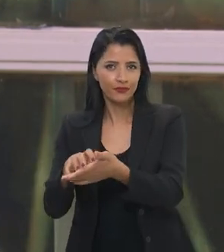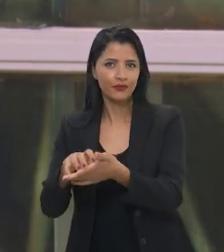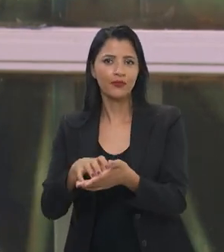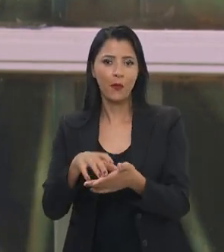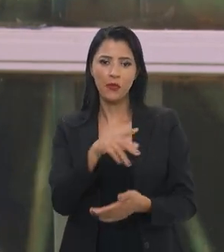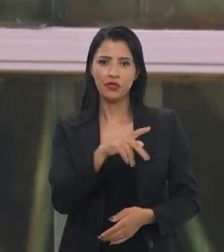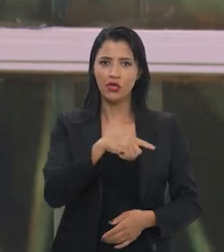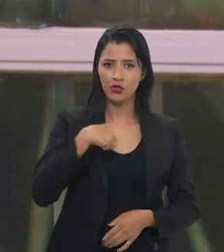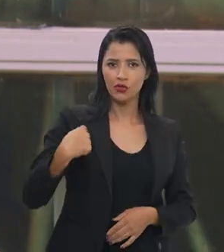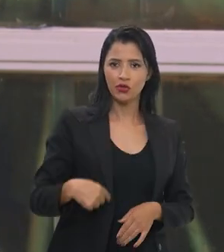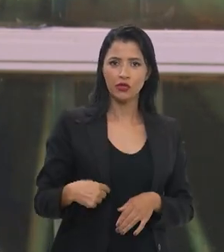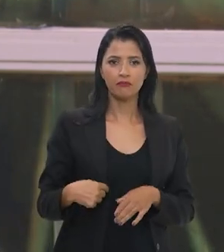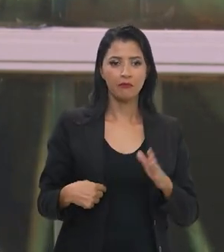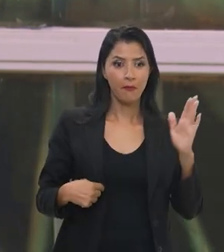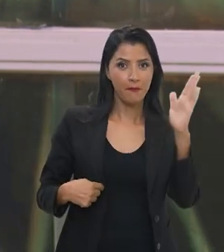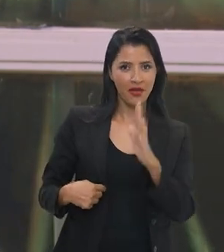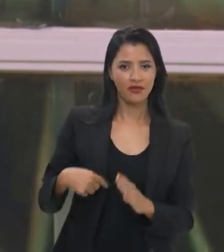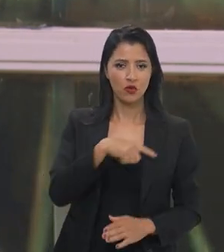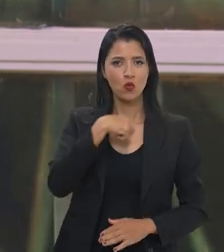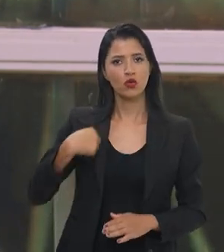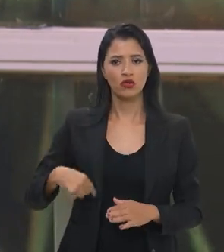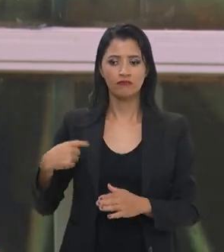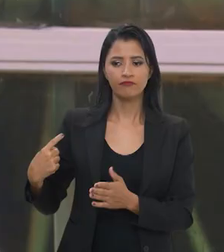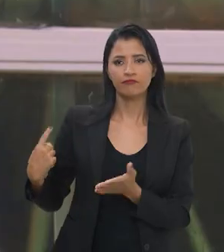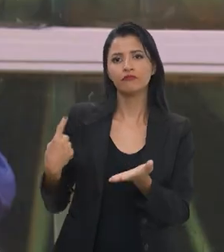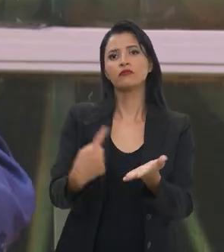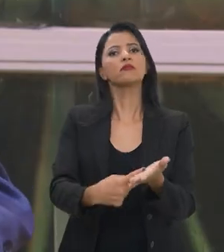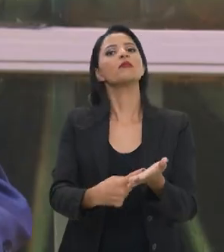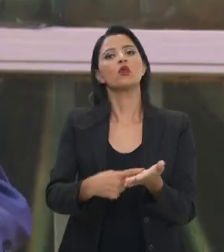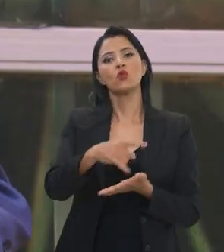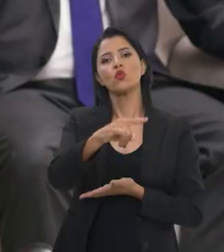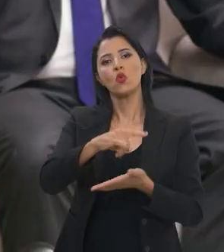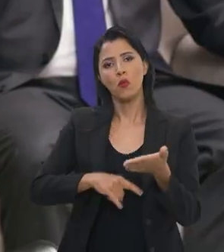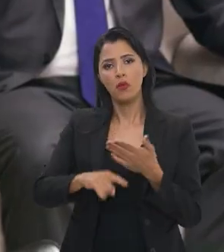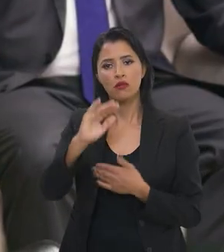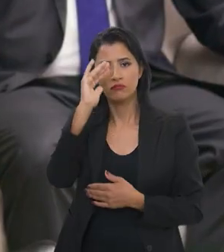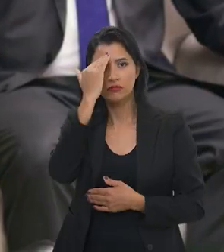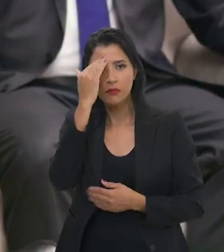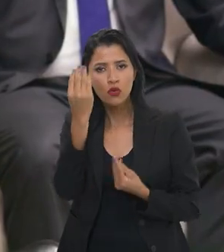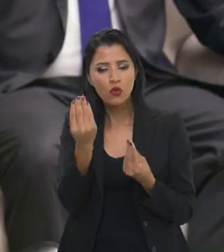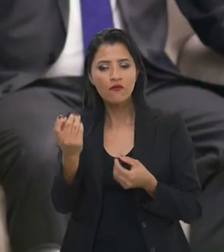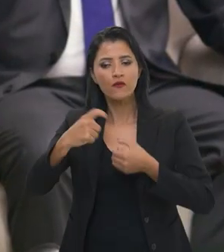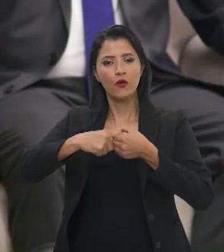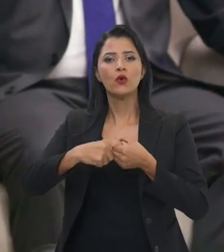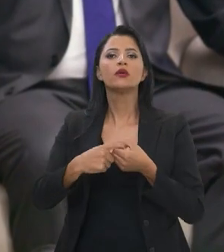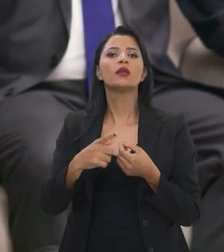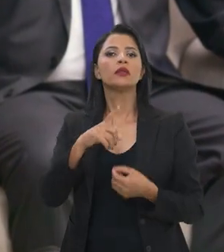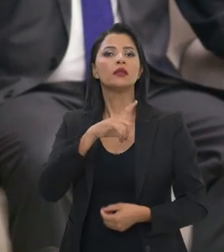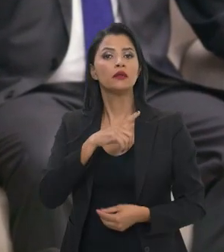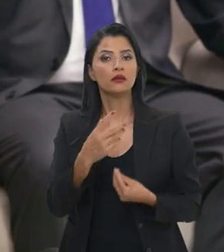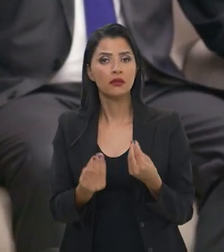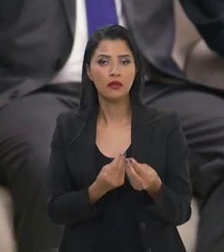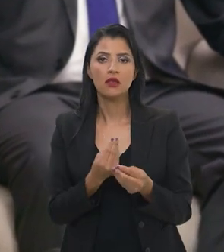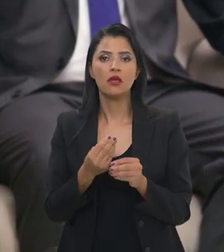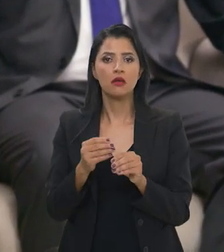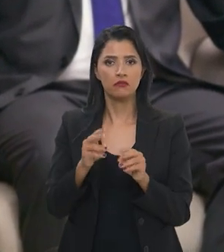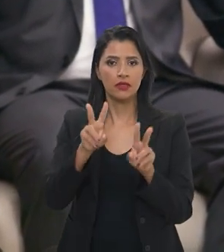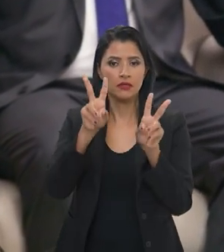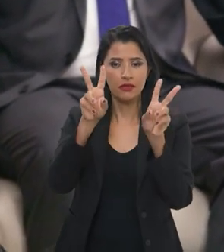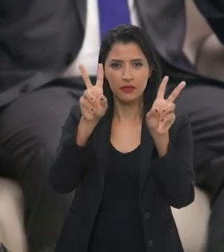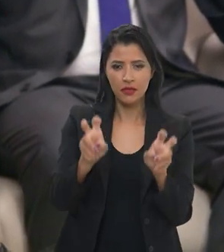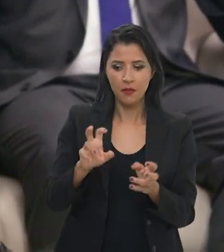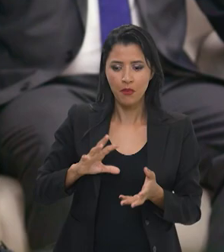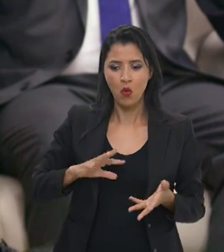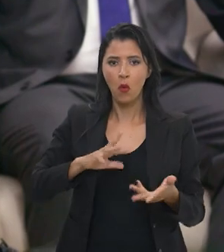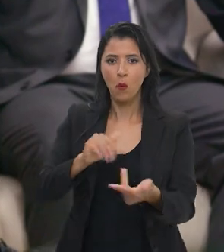Ida do presidente da China Brasil e China vão celebrar um memorando de entendimento para trazer de volta a